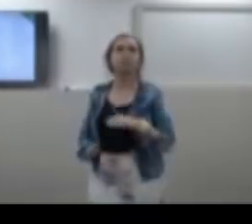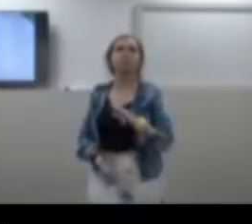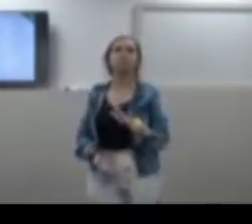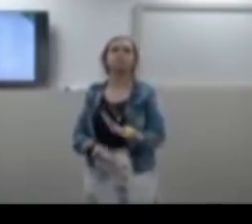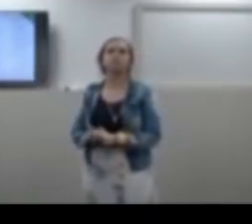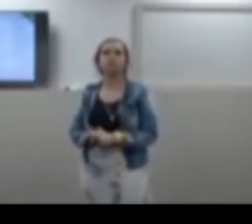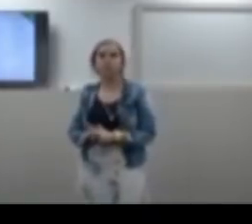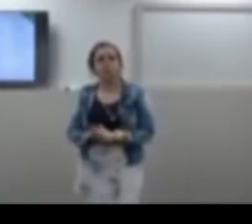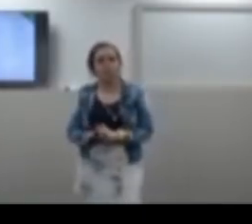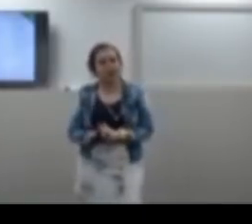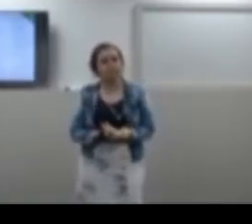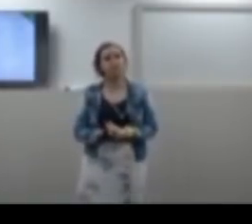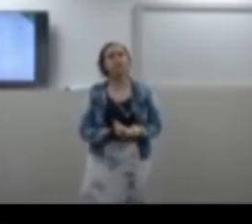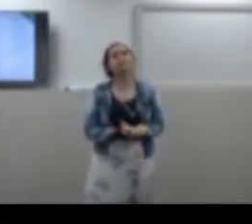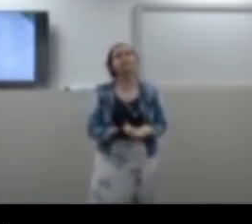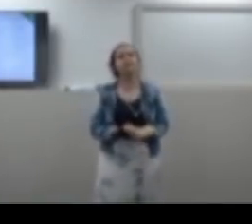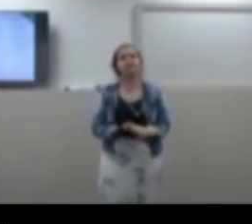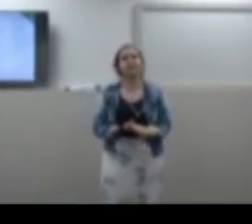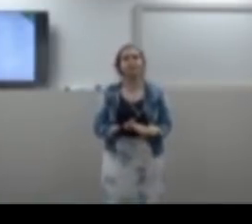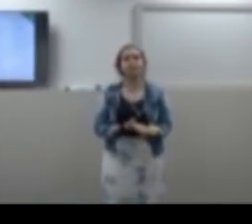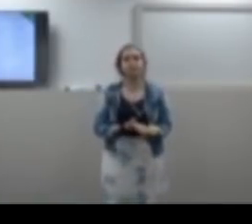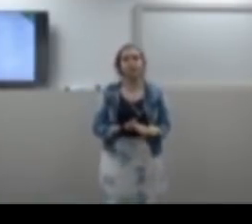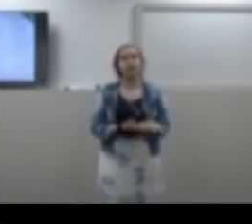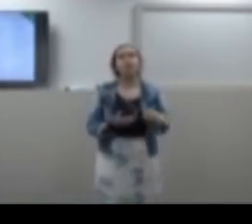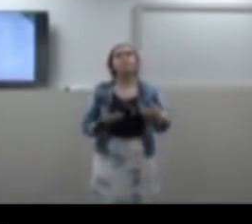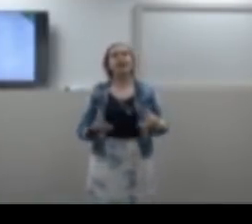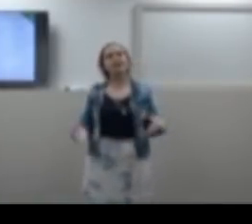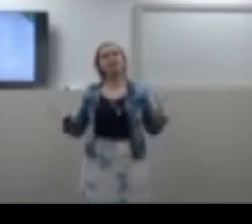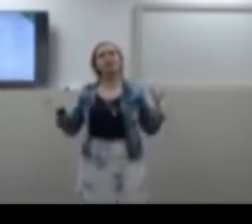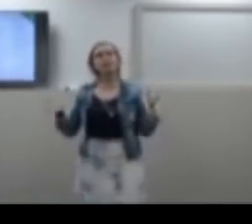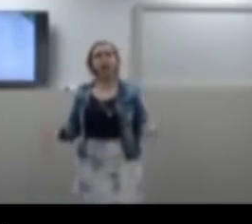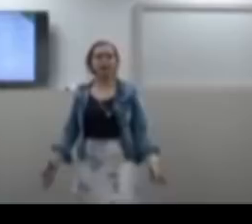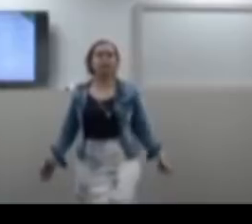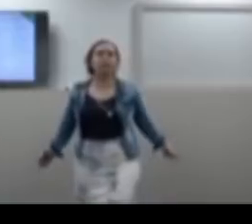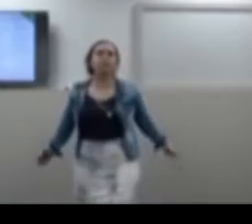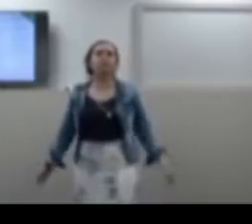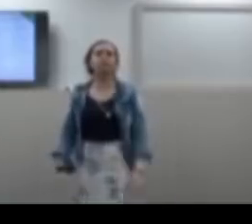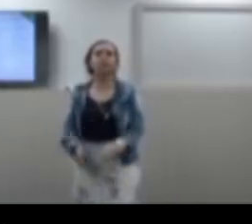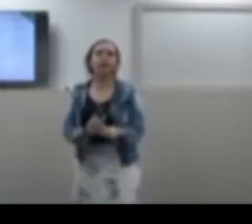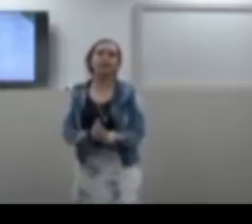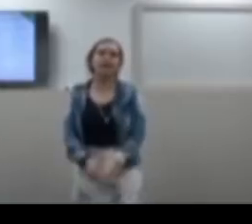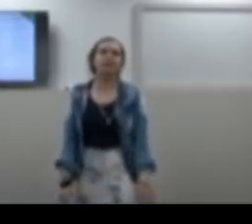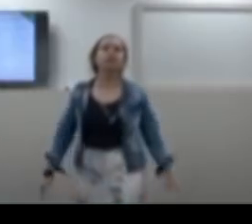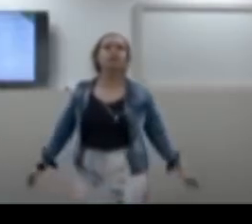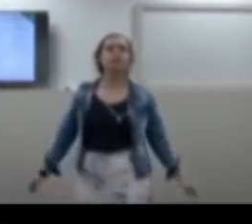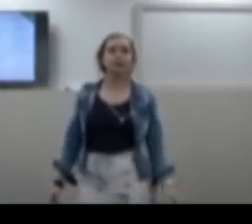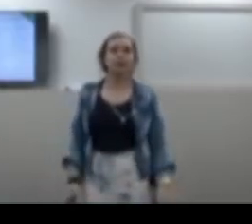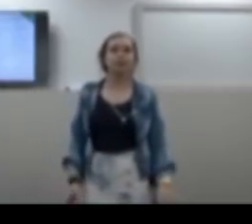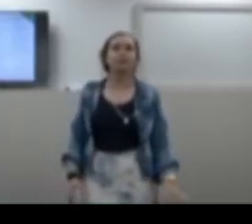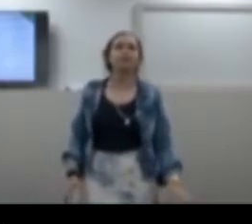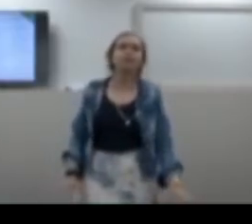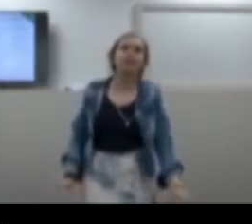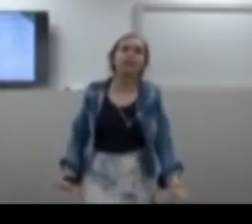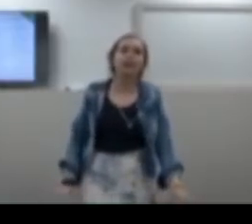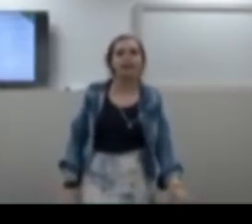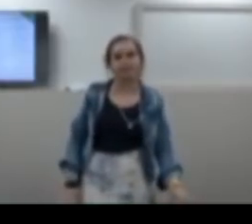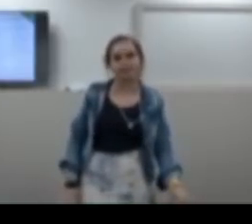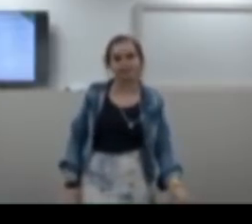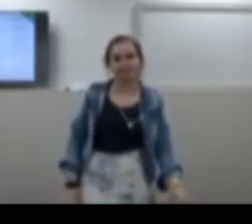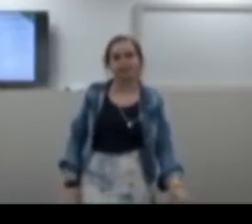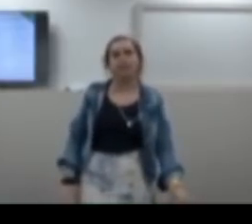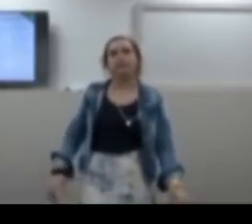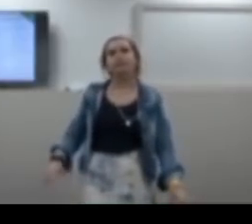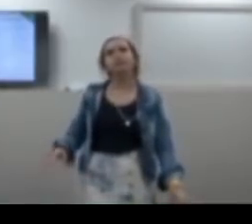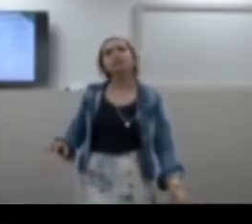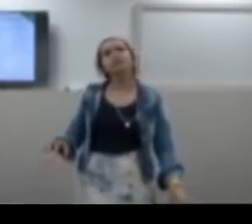são os capões. Impactos ambientais dessa região. Mais de 50% da paisagem já foi